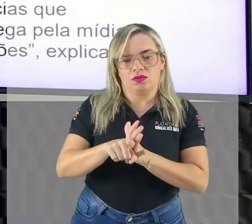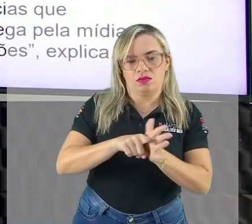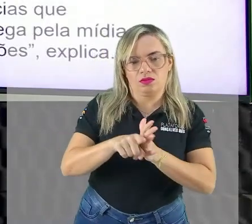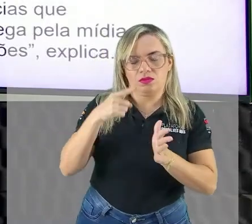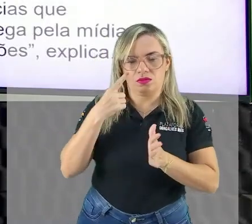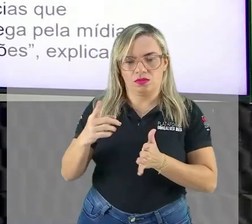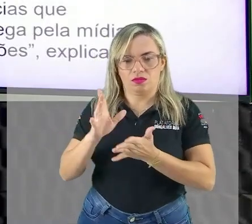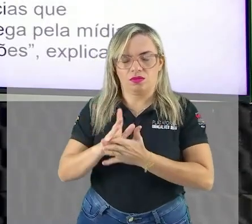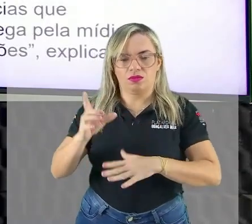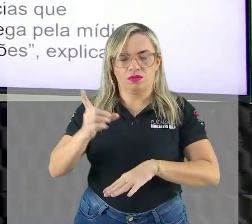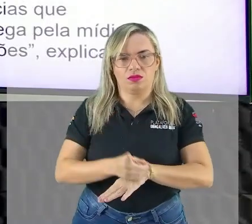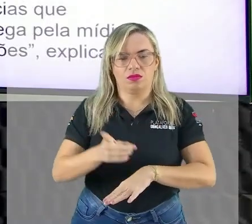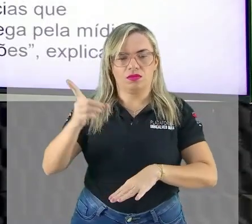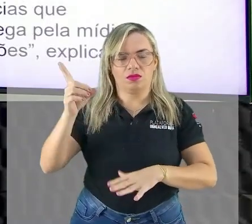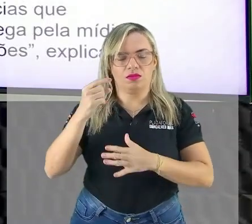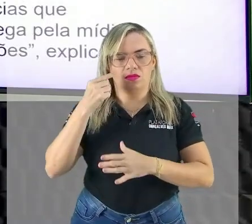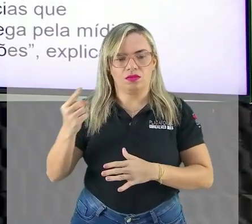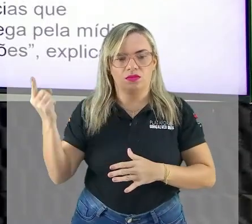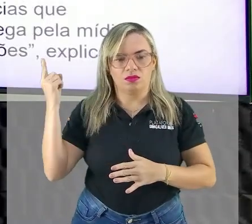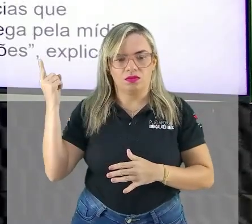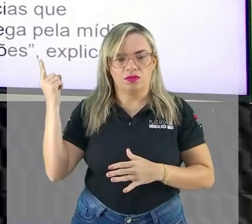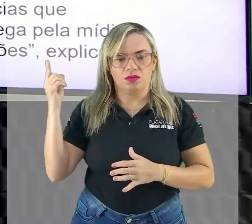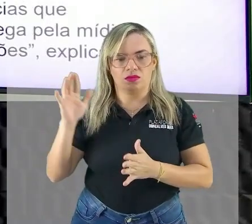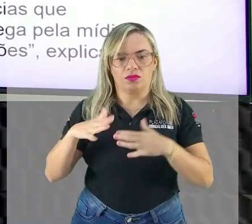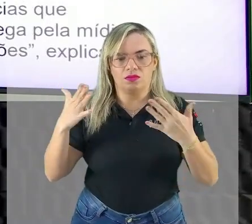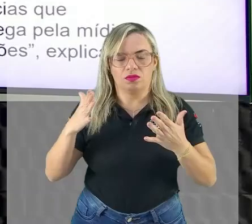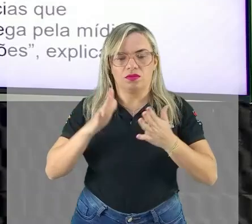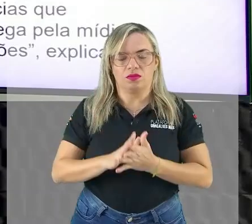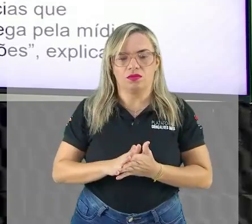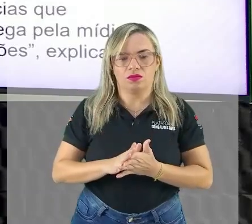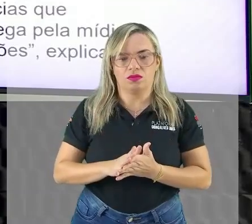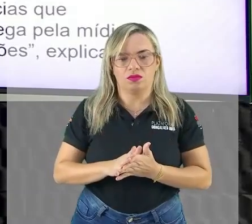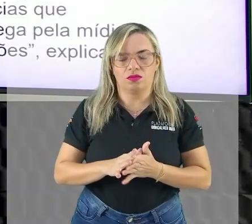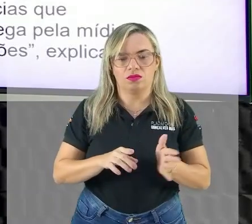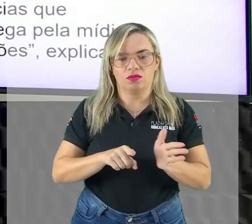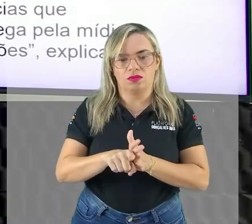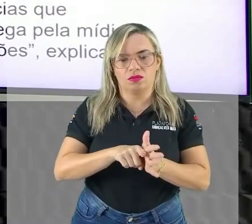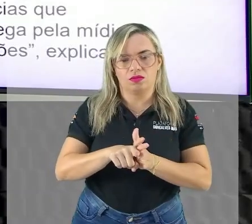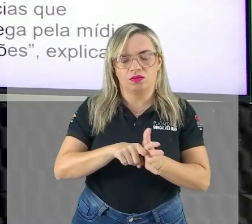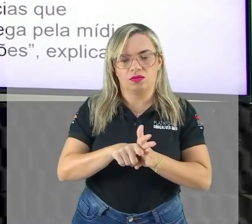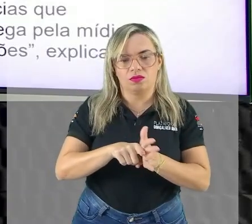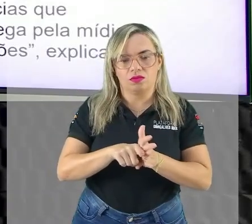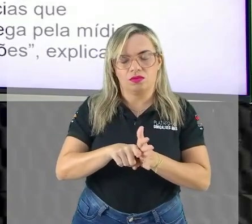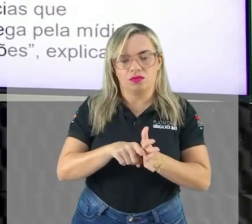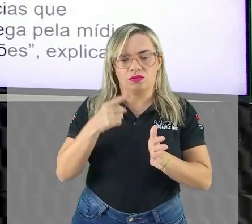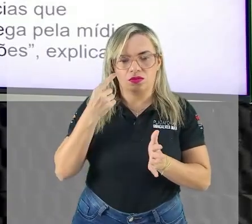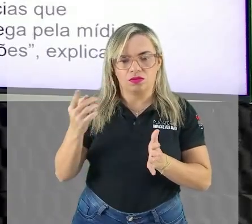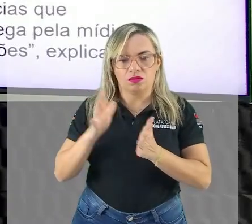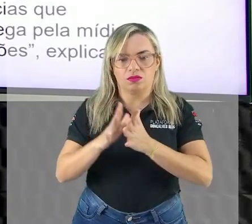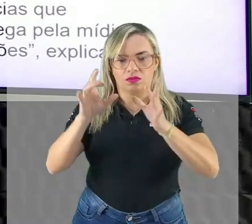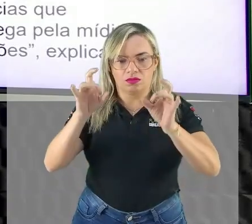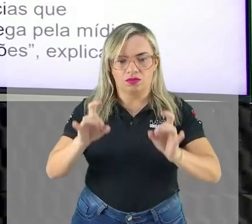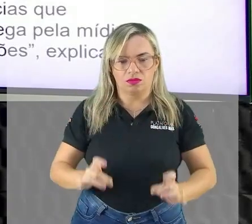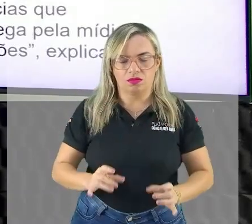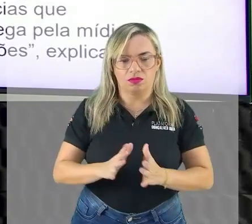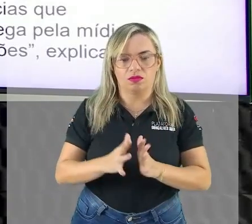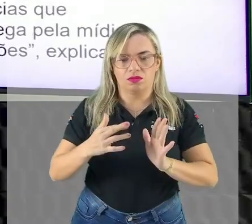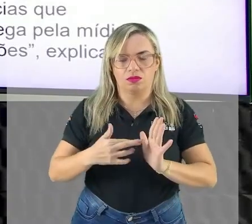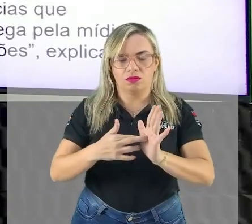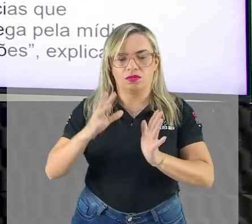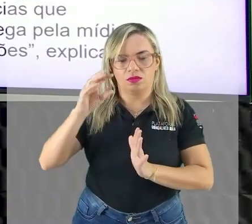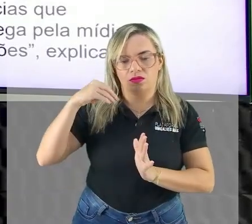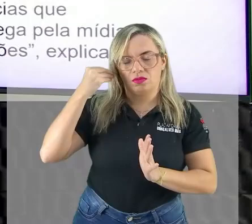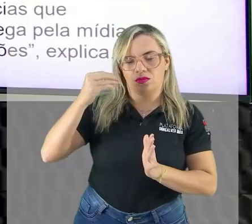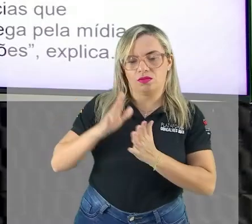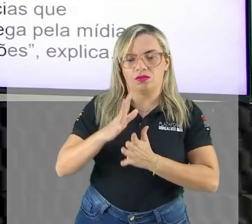dessa doutora. Para a especialista, grande parte das apresentações e das